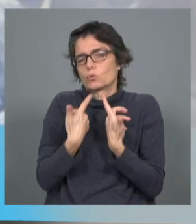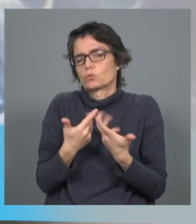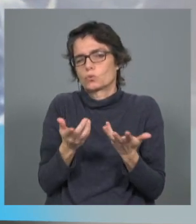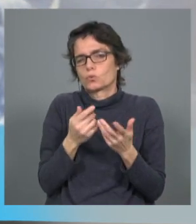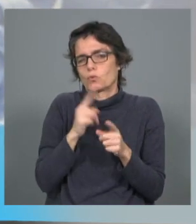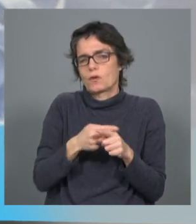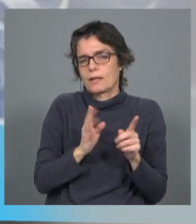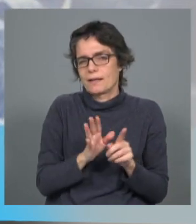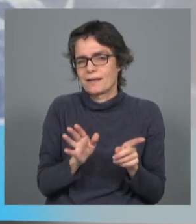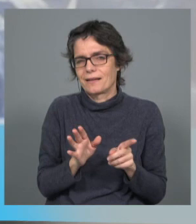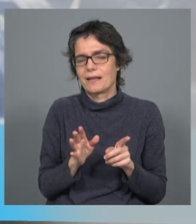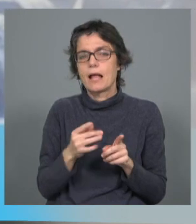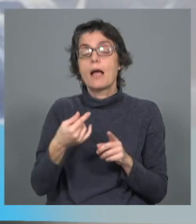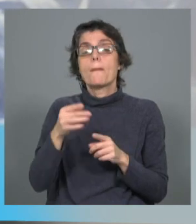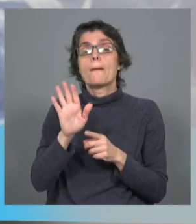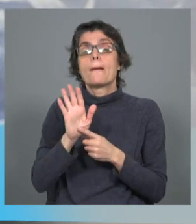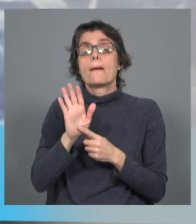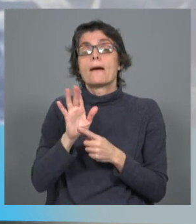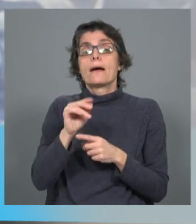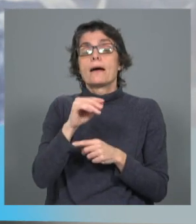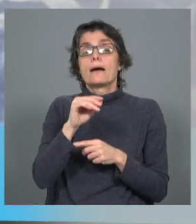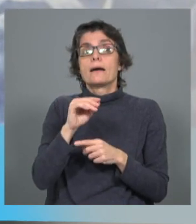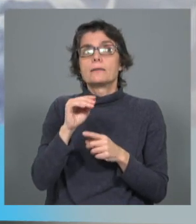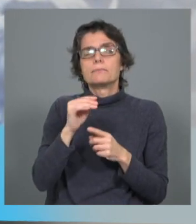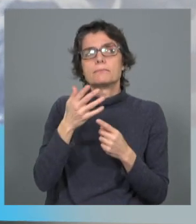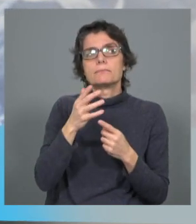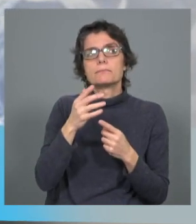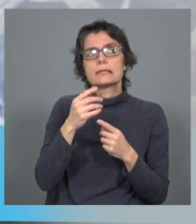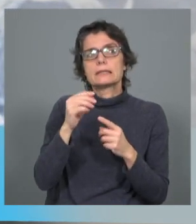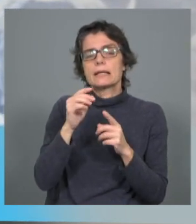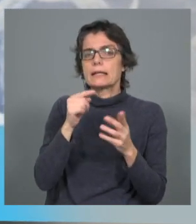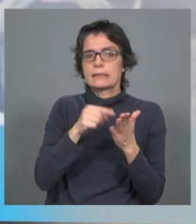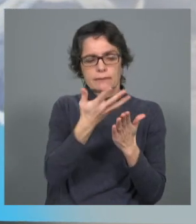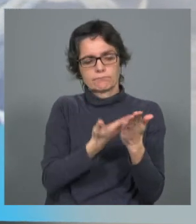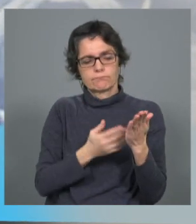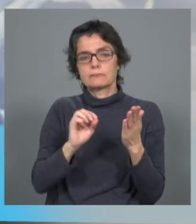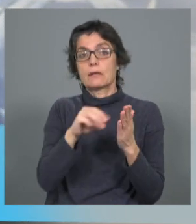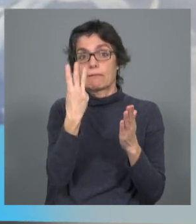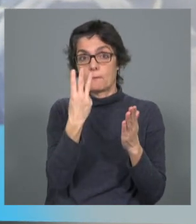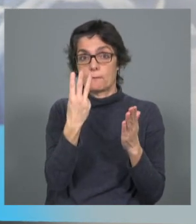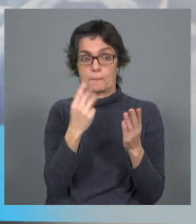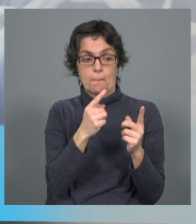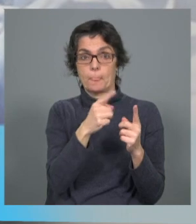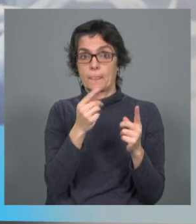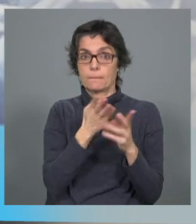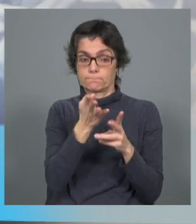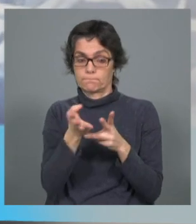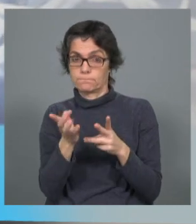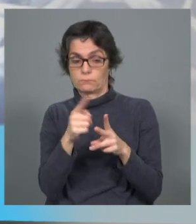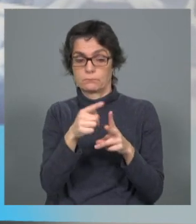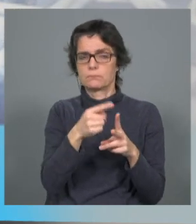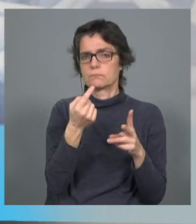Destacaria 3 elementos. O primeiro é dizer que, se percebermos o enquadramento do texto, os discípulos estão numa